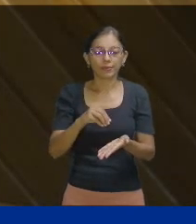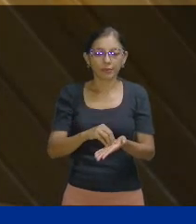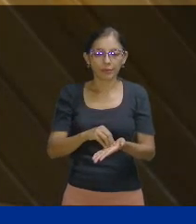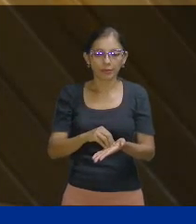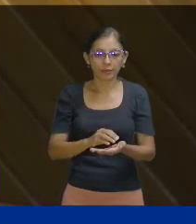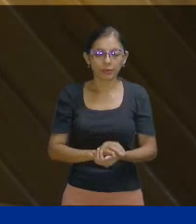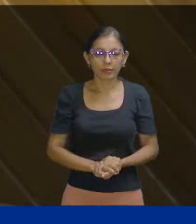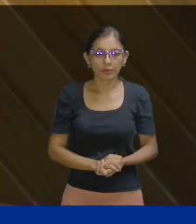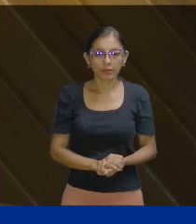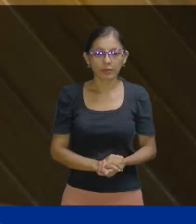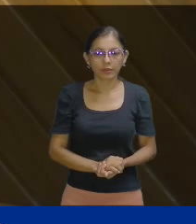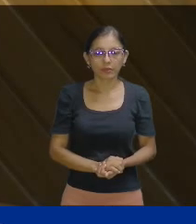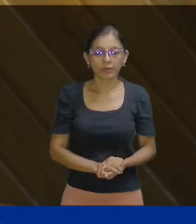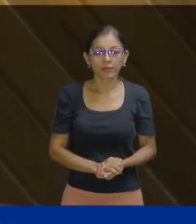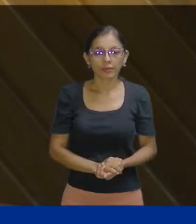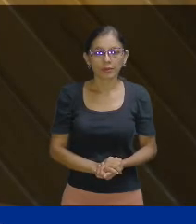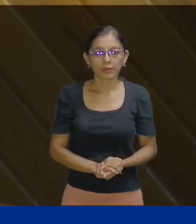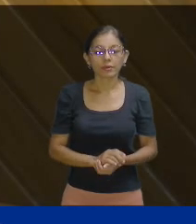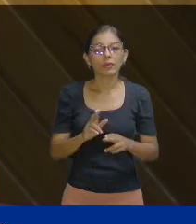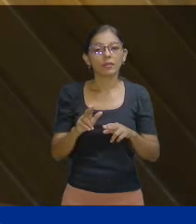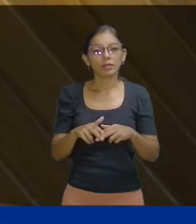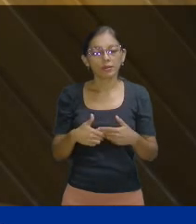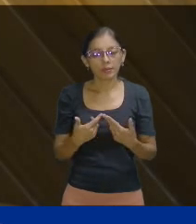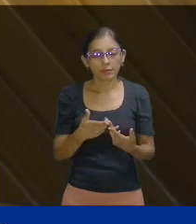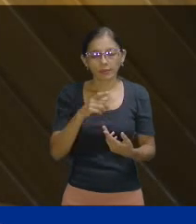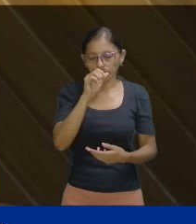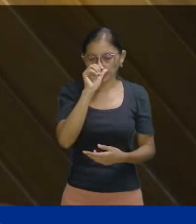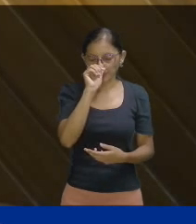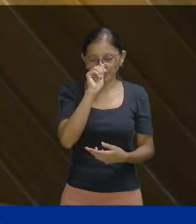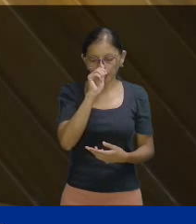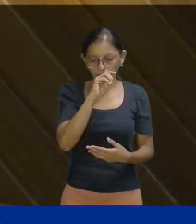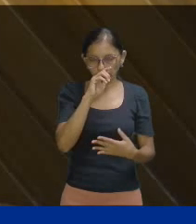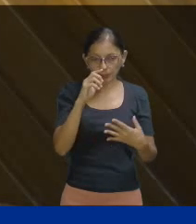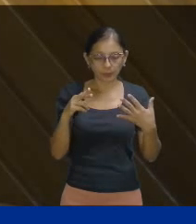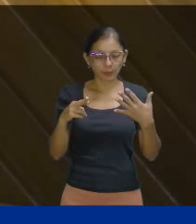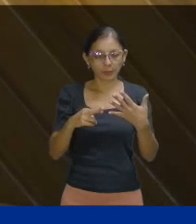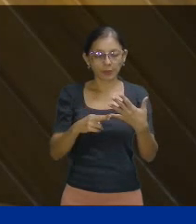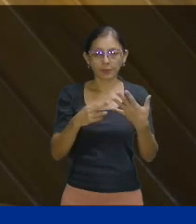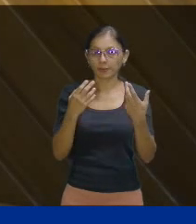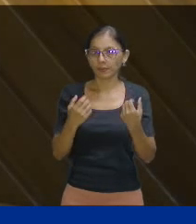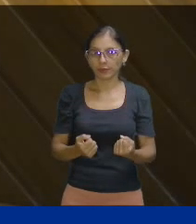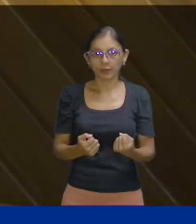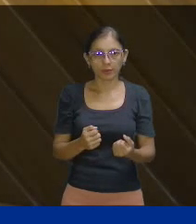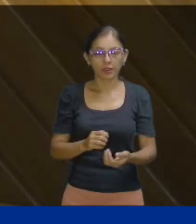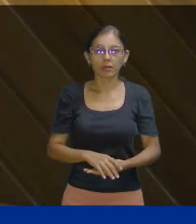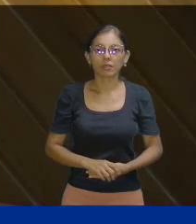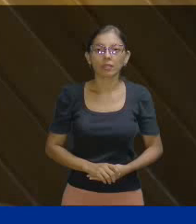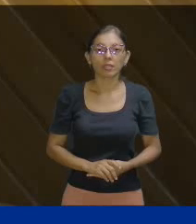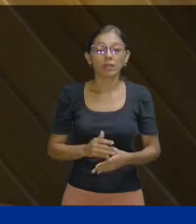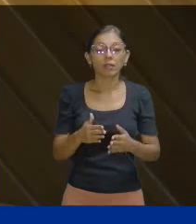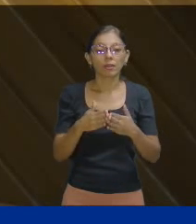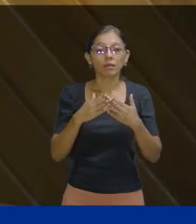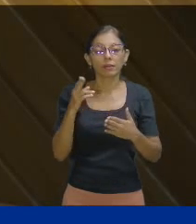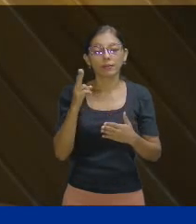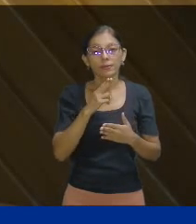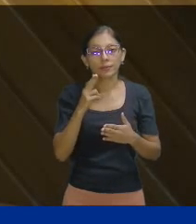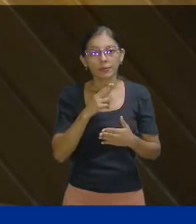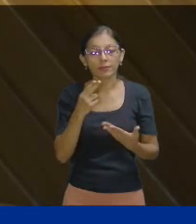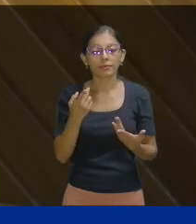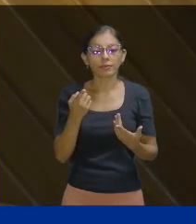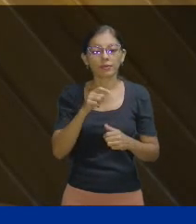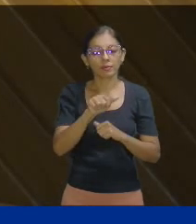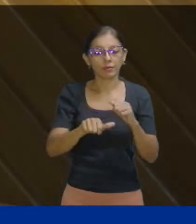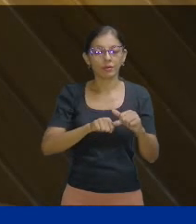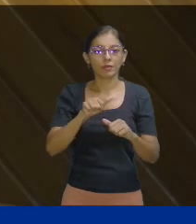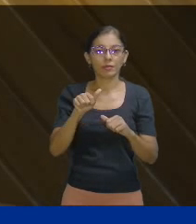8568/2025 negou provimento ao recurso, mantendo a decisão que indeferiu o pedido de tutela de urgência na ação declaratória de